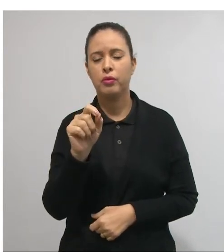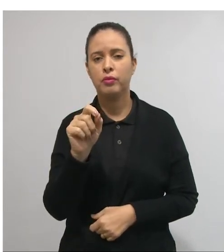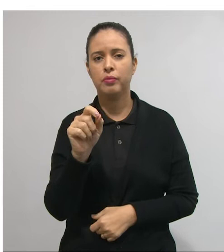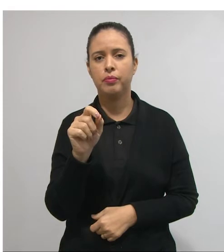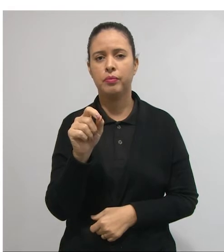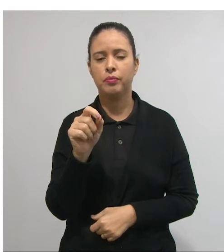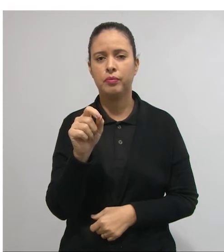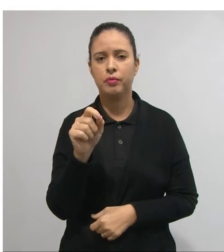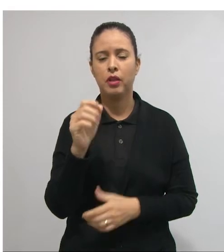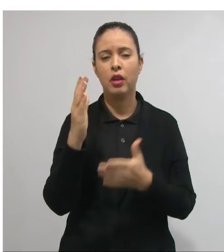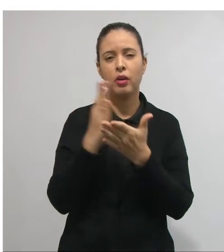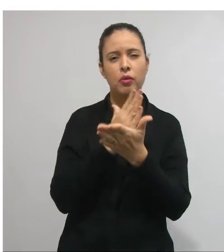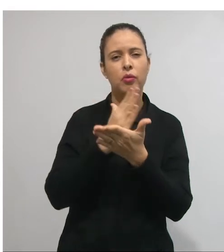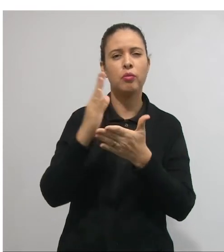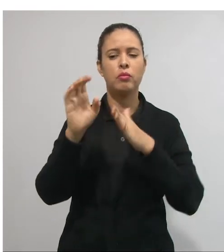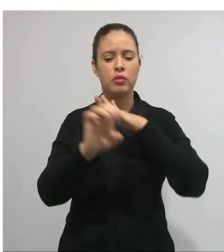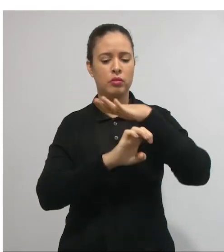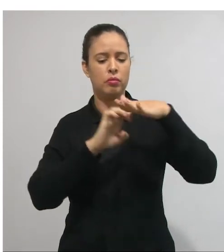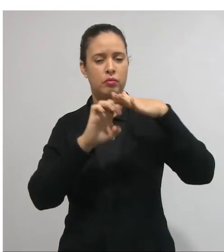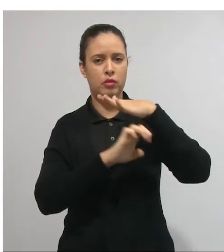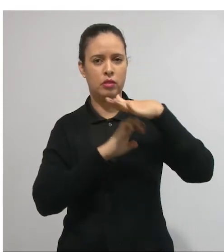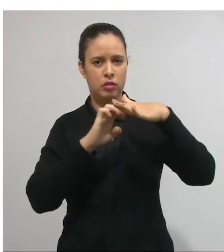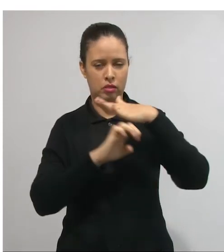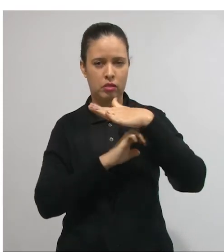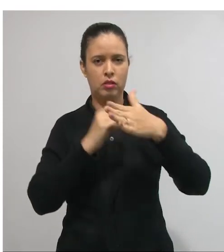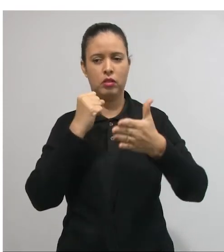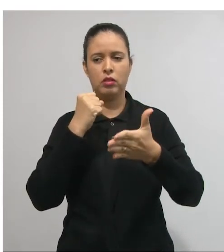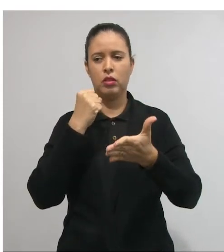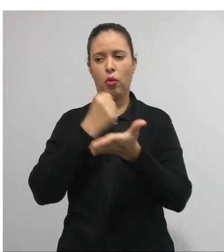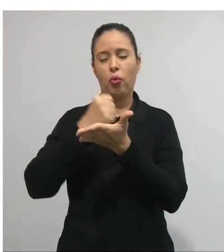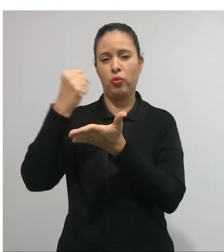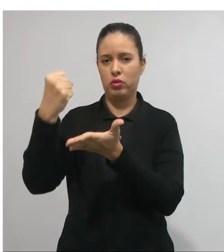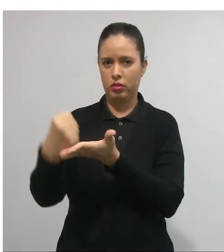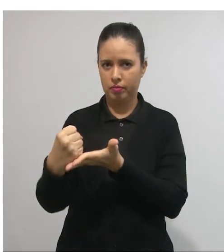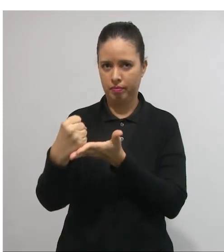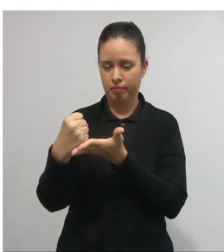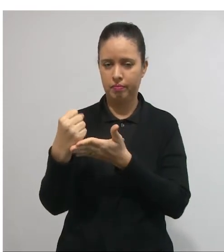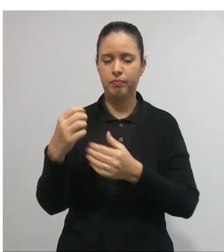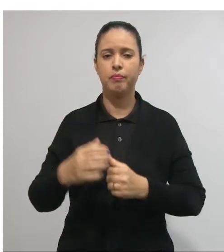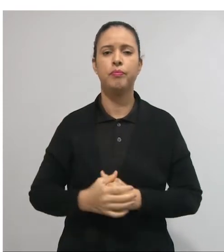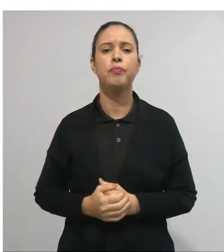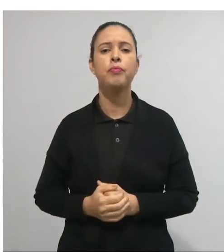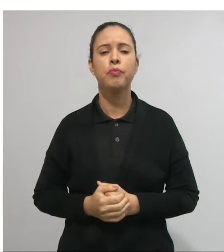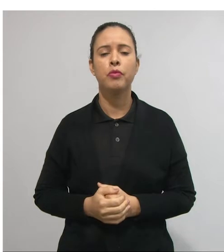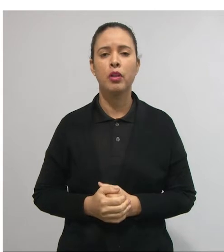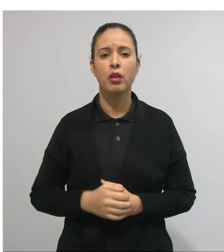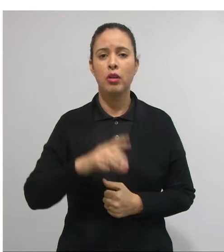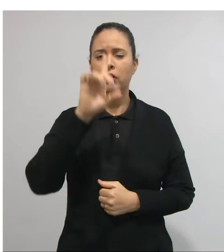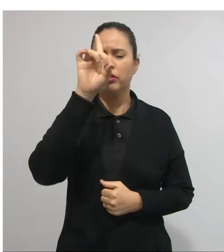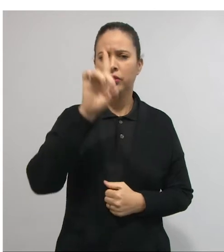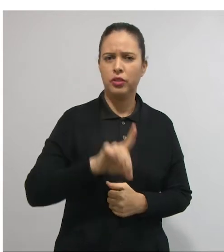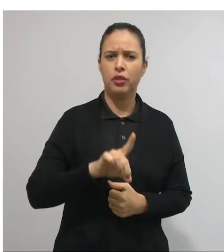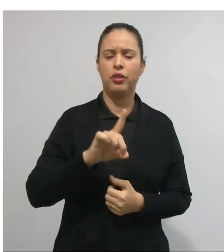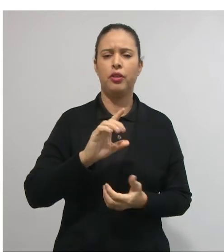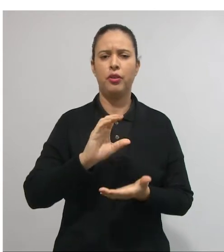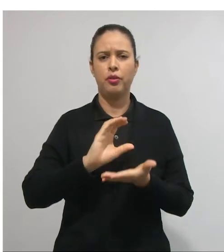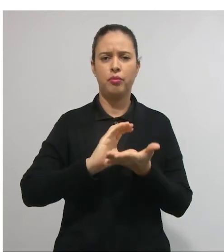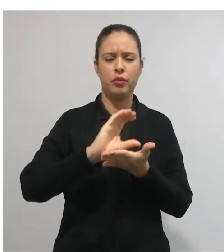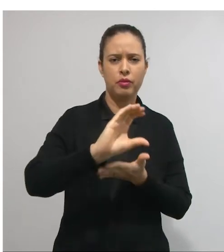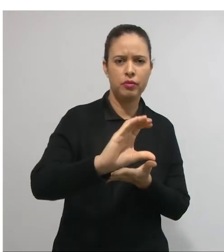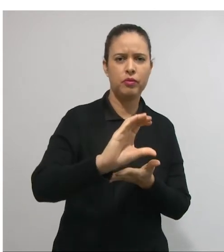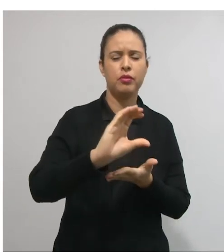meio de algumas empresas terceirizadas. Os direitos e os benefícios estão